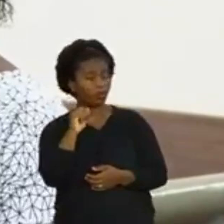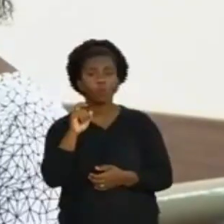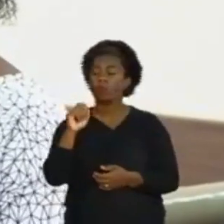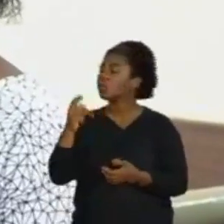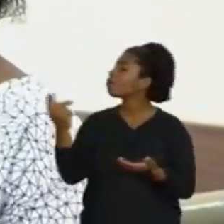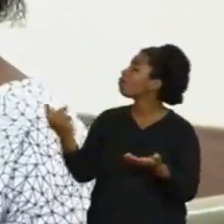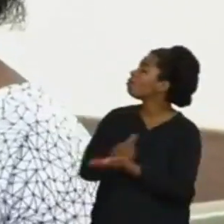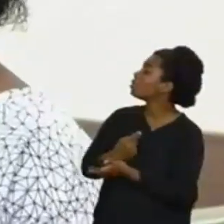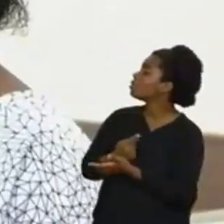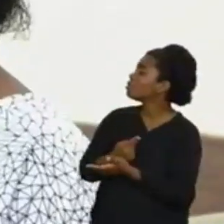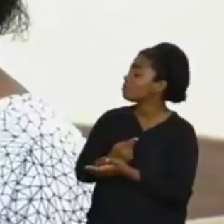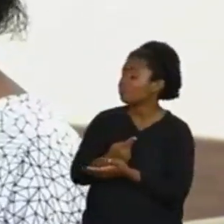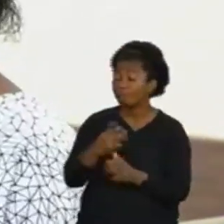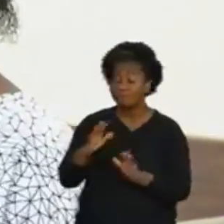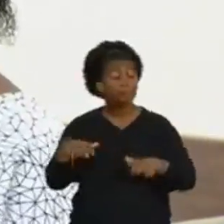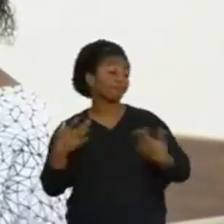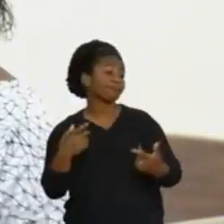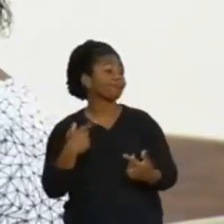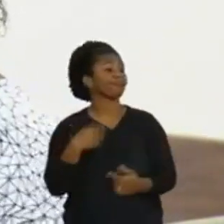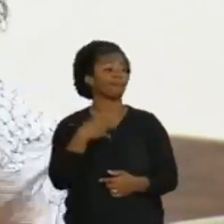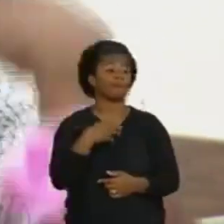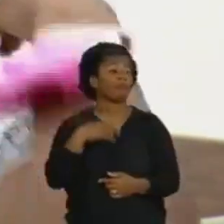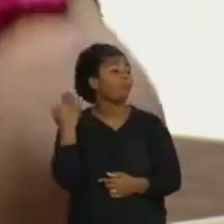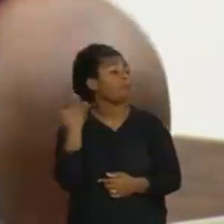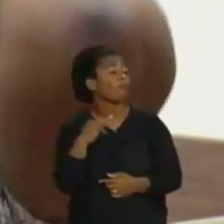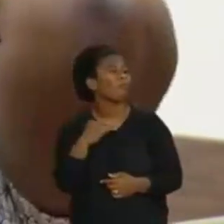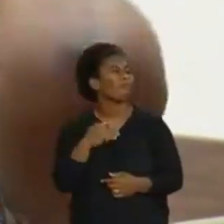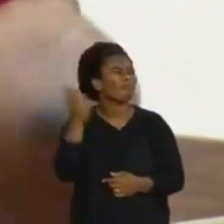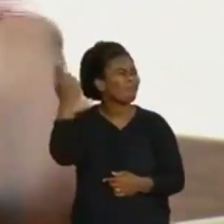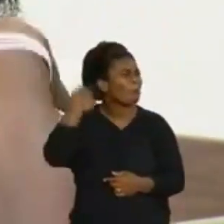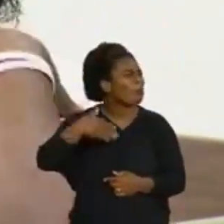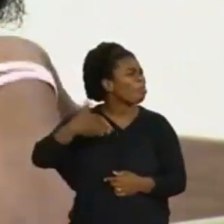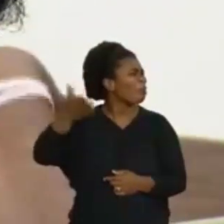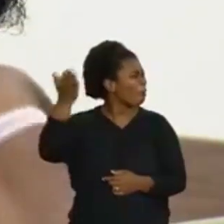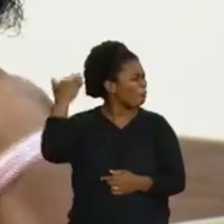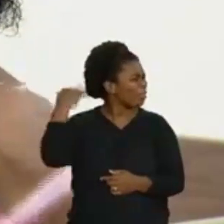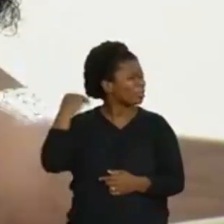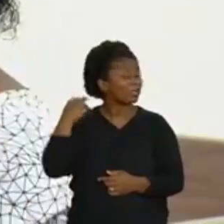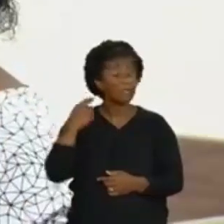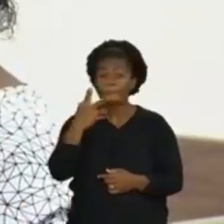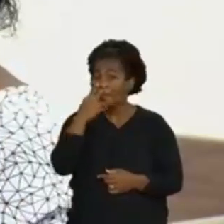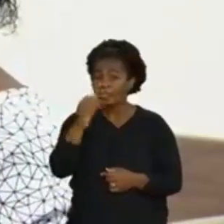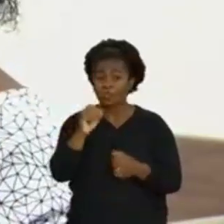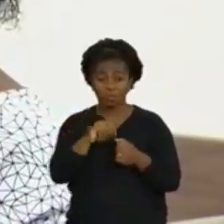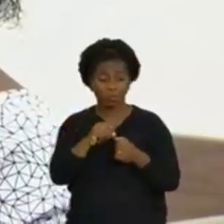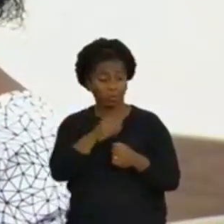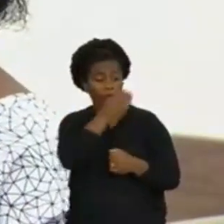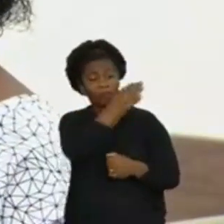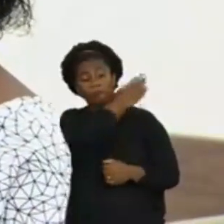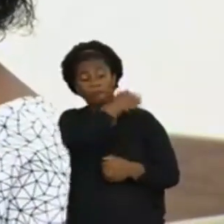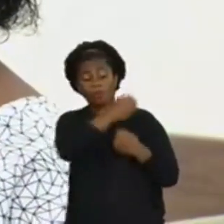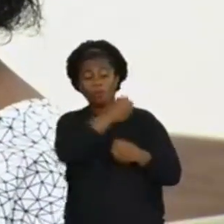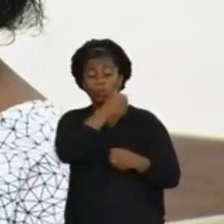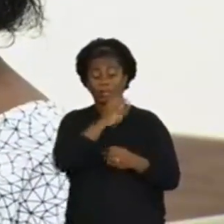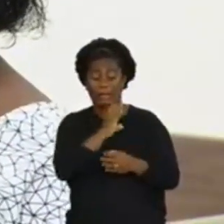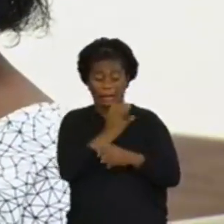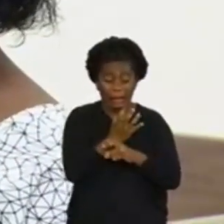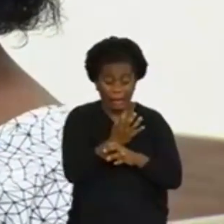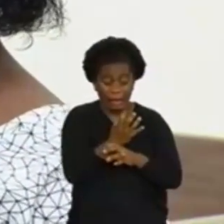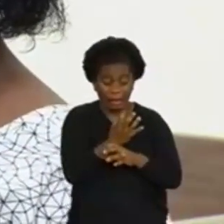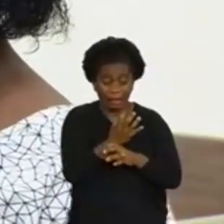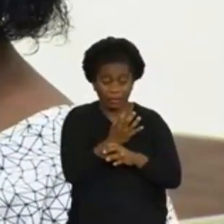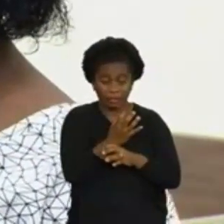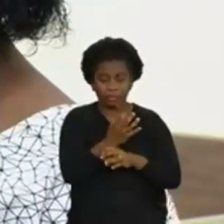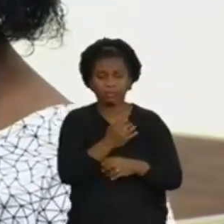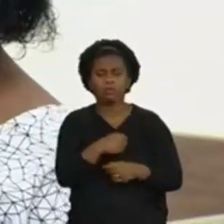dor durante a semana retrasada. Eu parecia que tinha travado a minha coluna. Eu fui escovar o dente, a mão